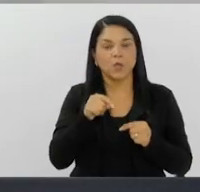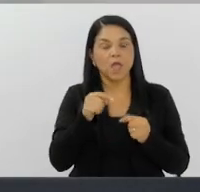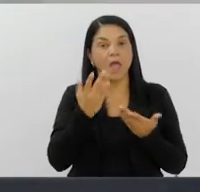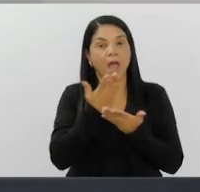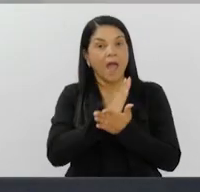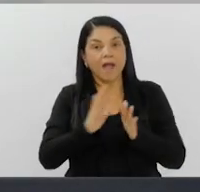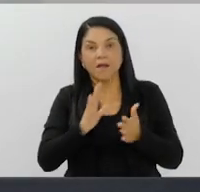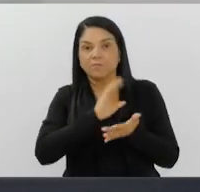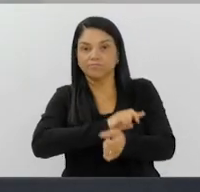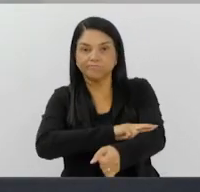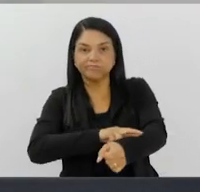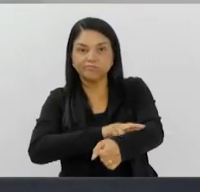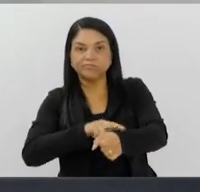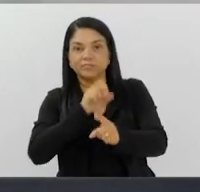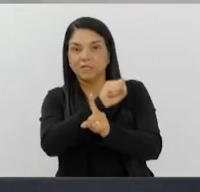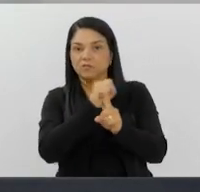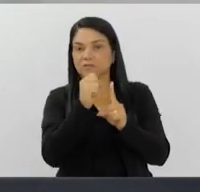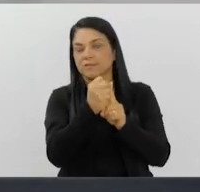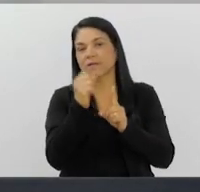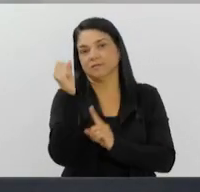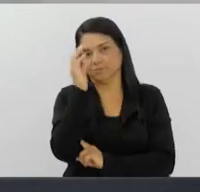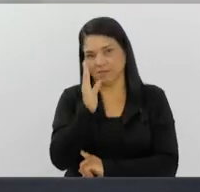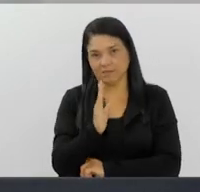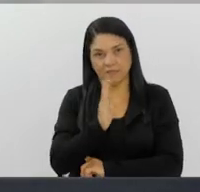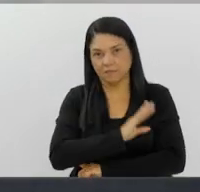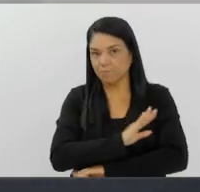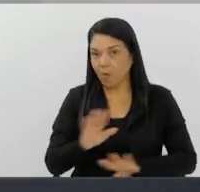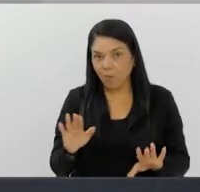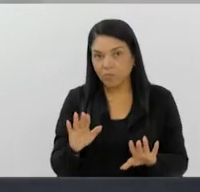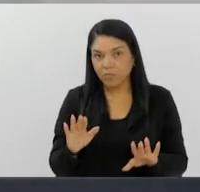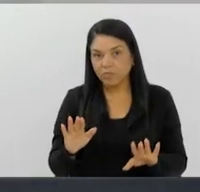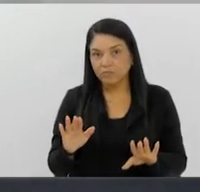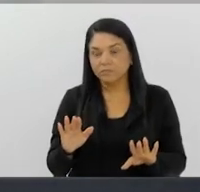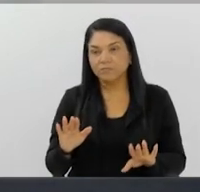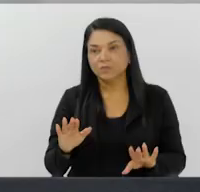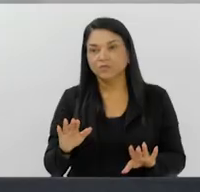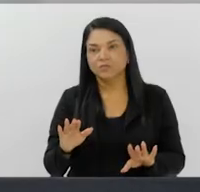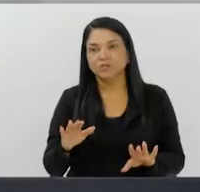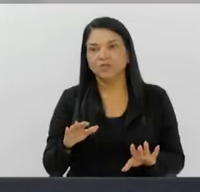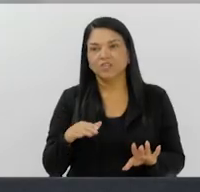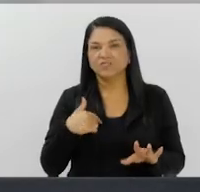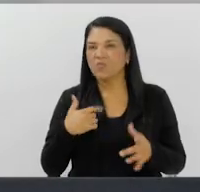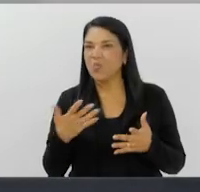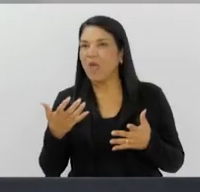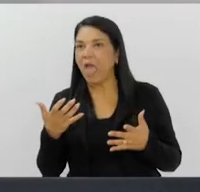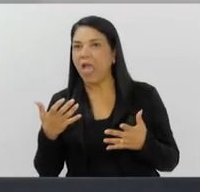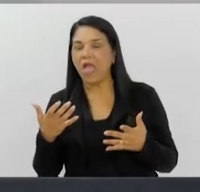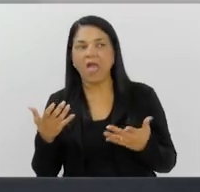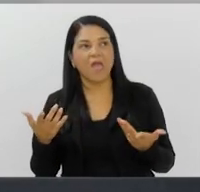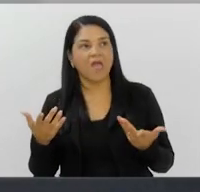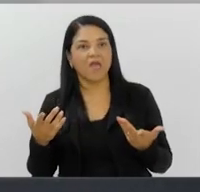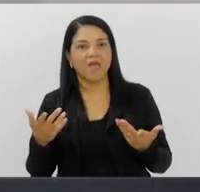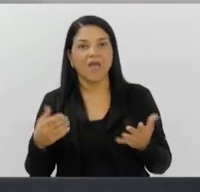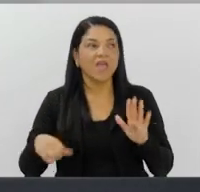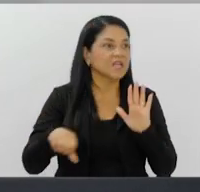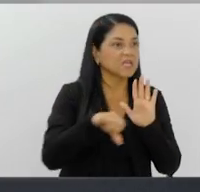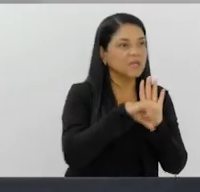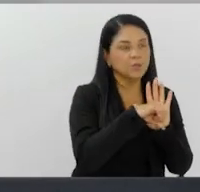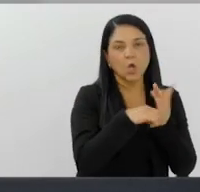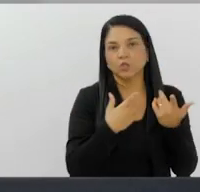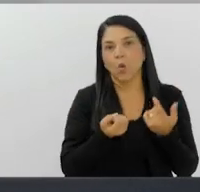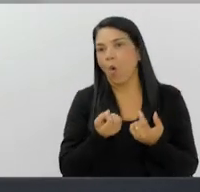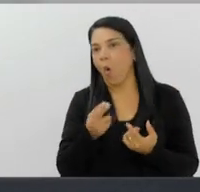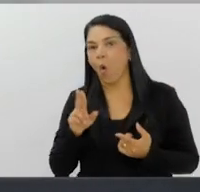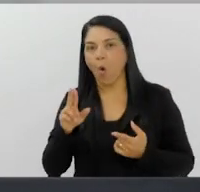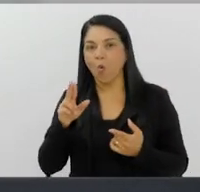racismo na sociedade brasileira ponto então não queremos caçar vilões e e e e criminosos nós